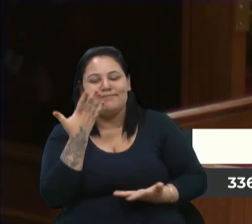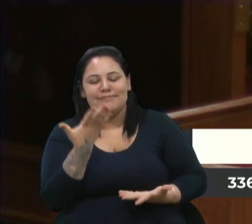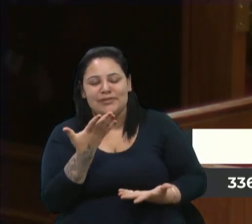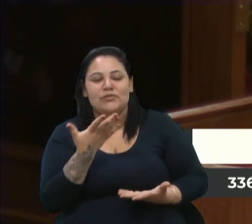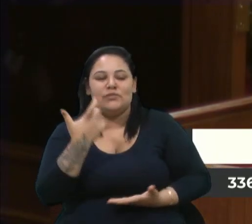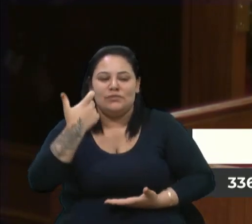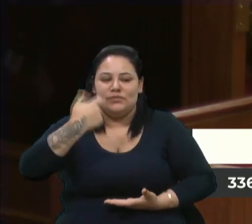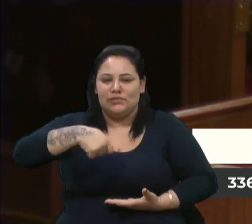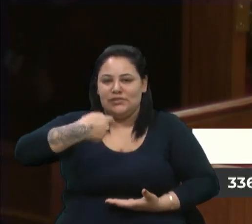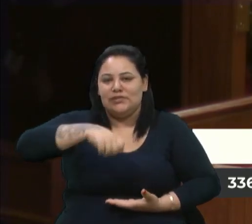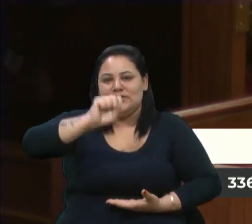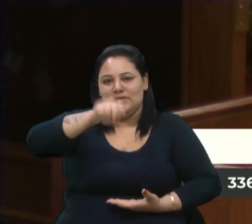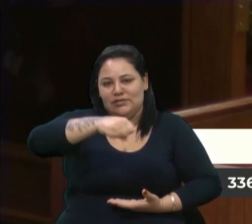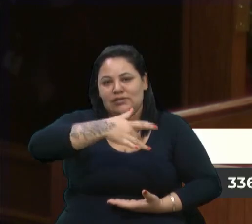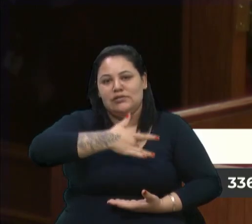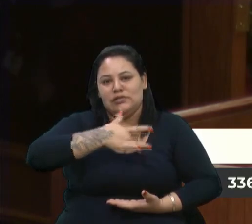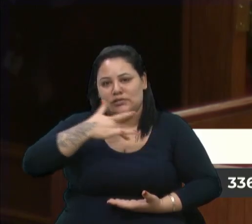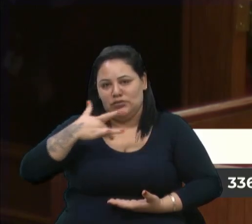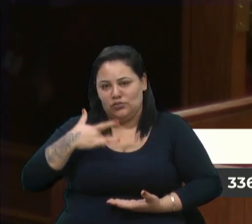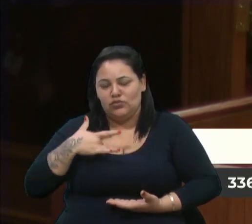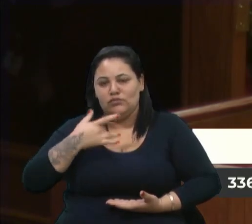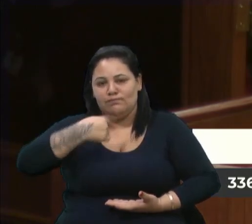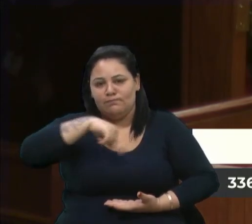necessário que a saúde